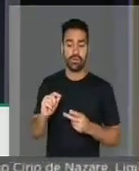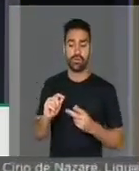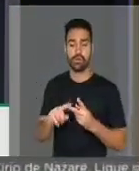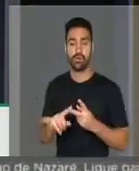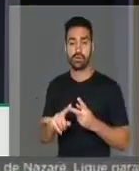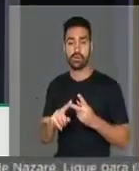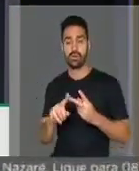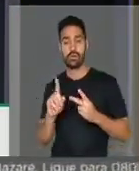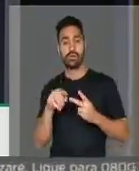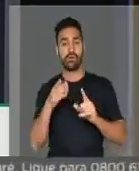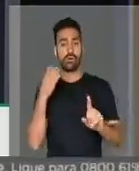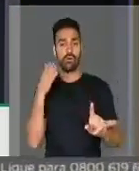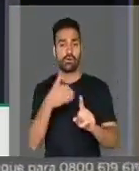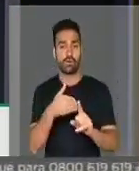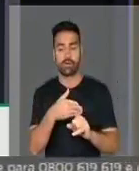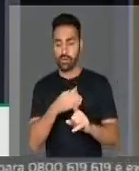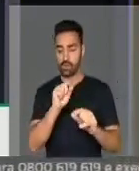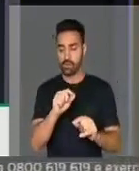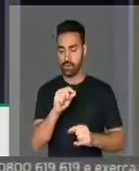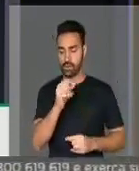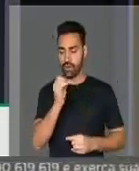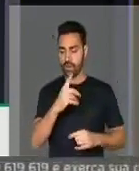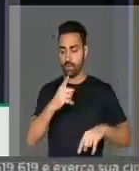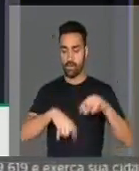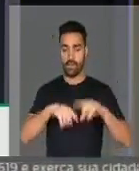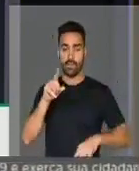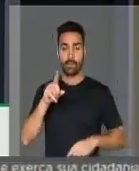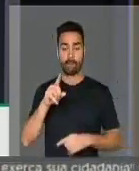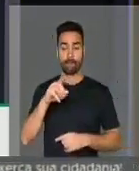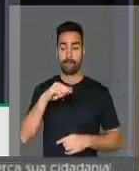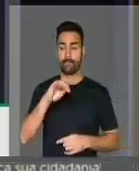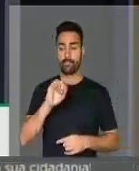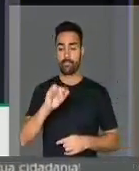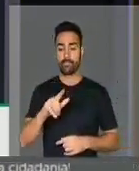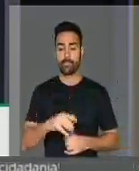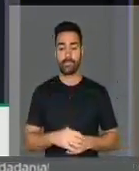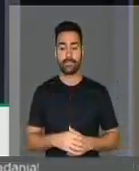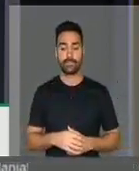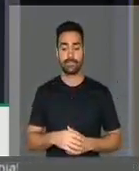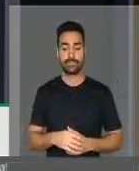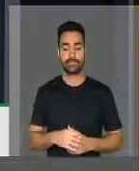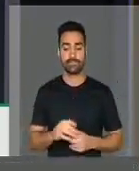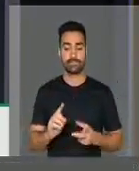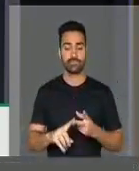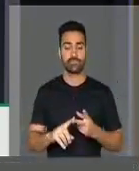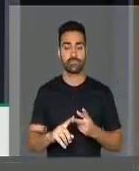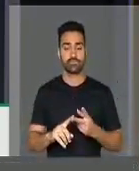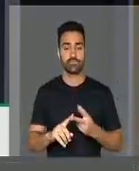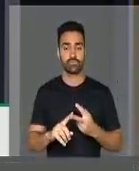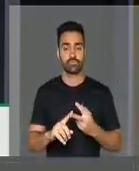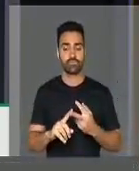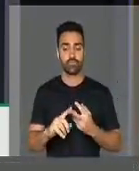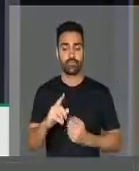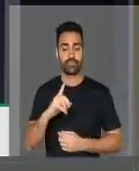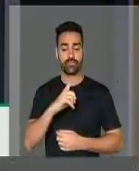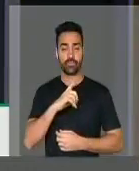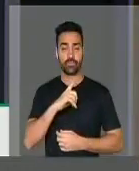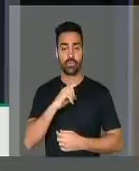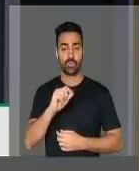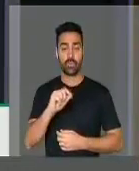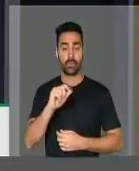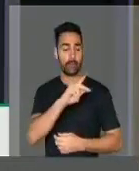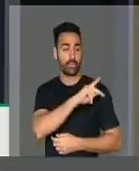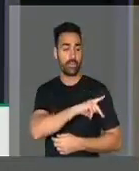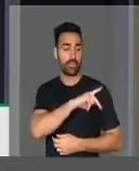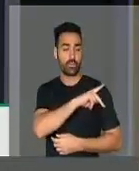de ser reconhecido como o primeiro bem material pelo IPHAN, junto com uma tradição cultural piauiense, da